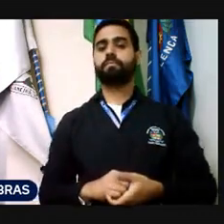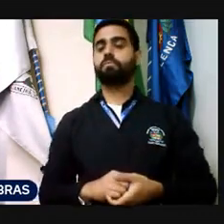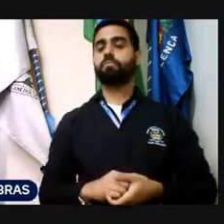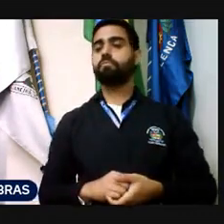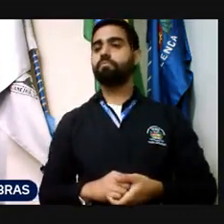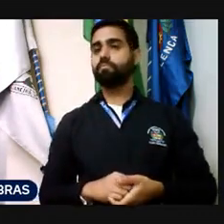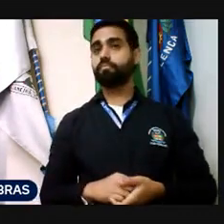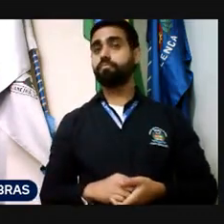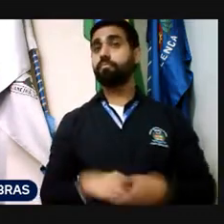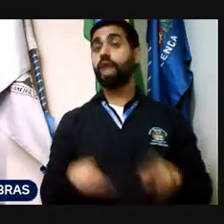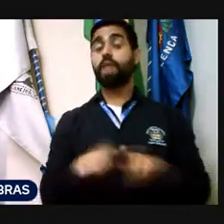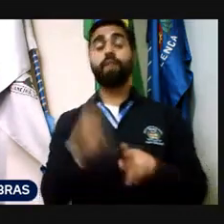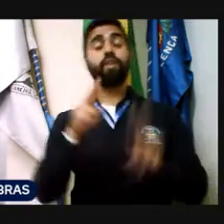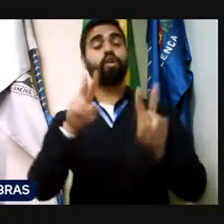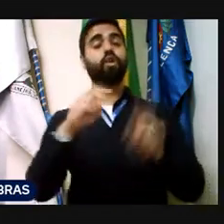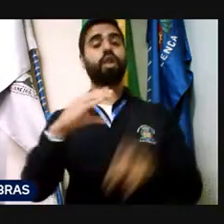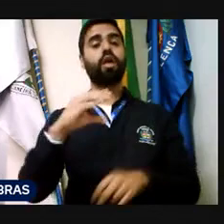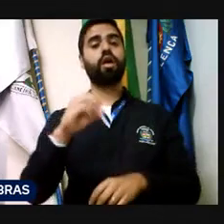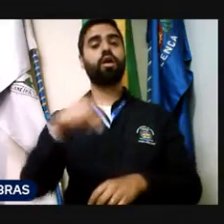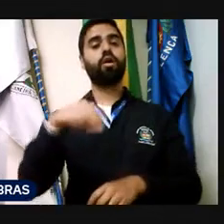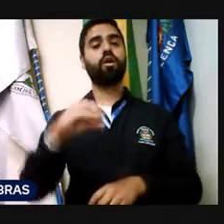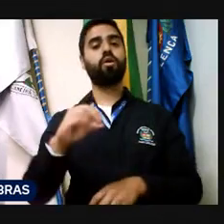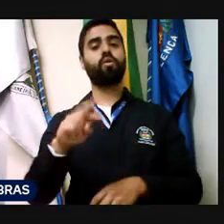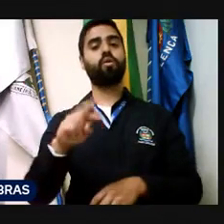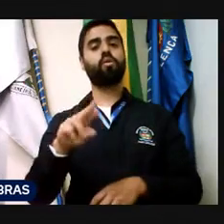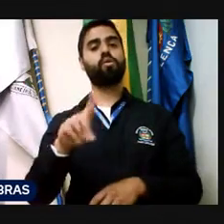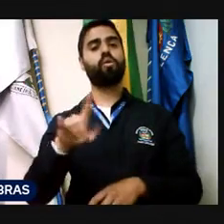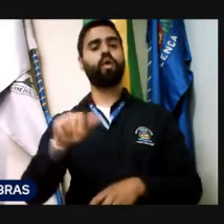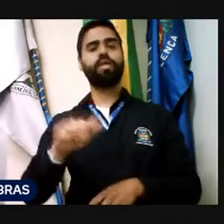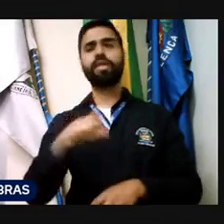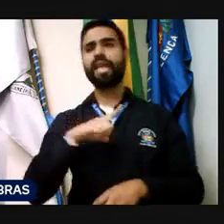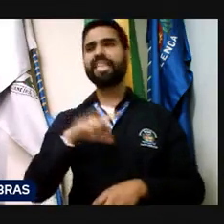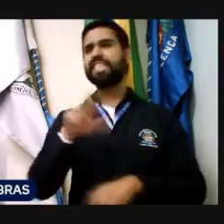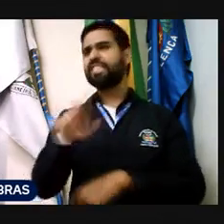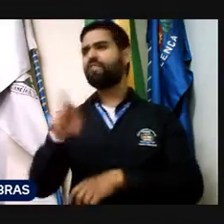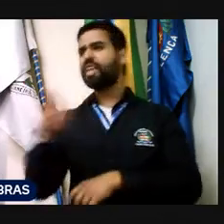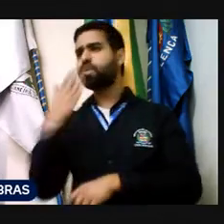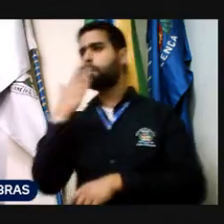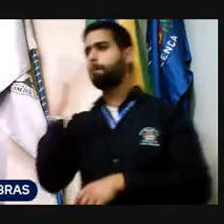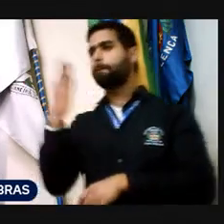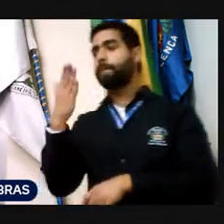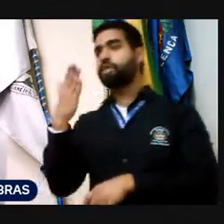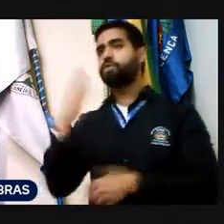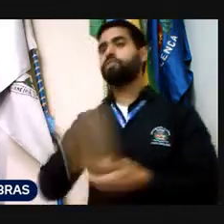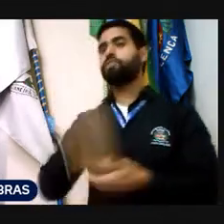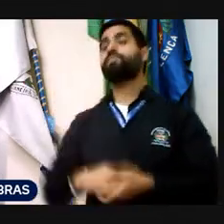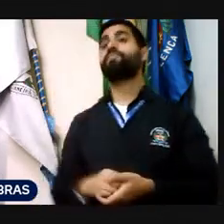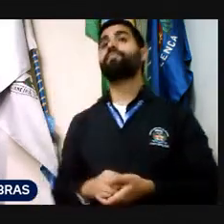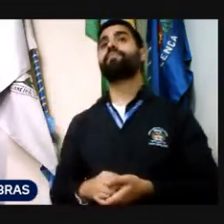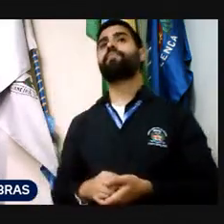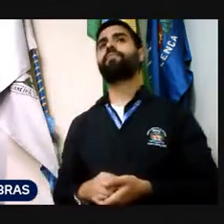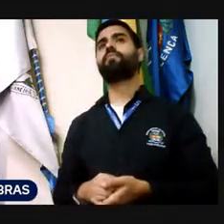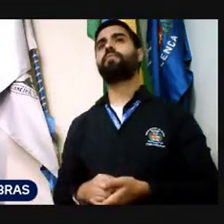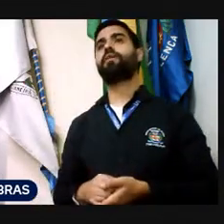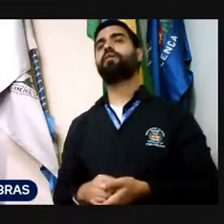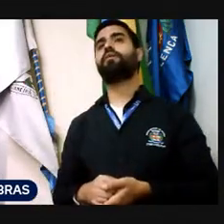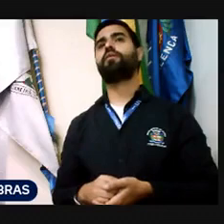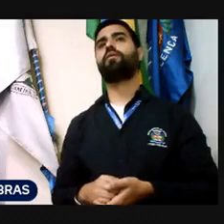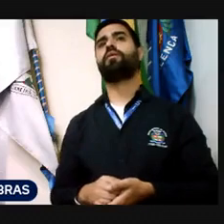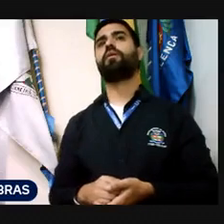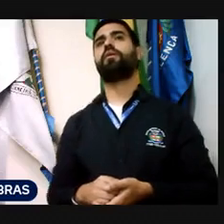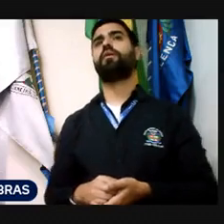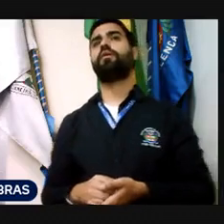Natural Municipal do Açude da Concórdia, eu fiz aqui, são diversas solicitações no pedido, no nosso requerimento,